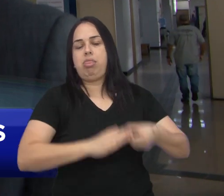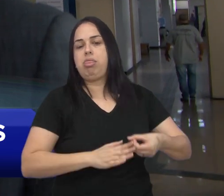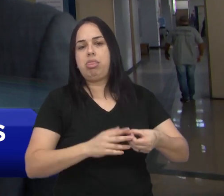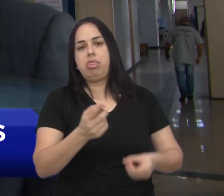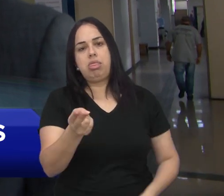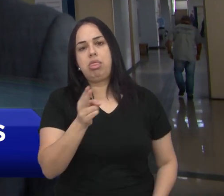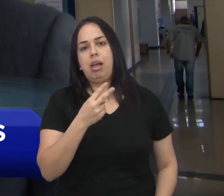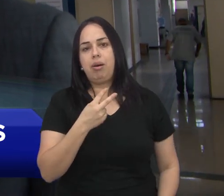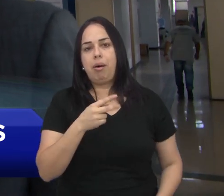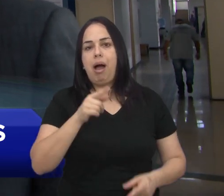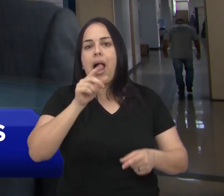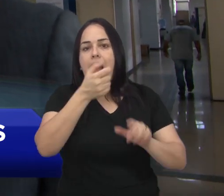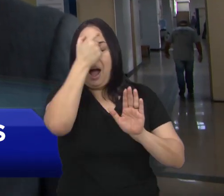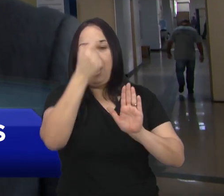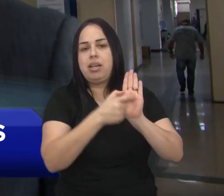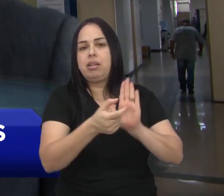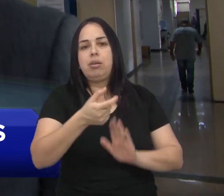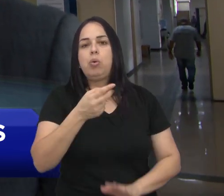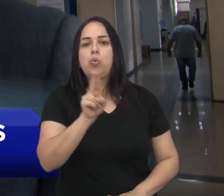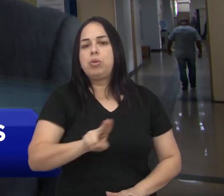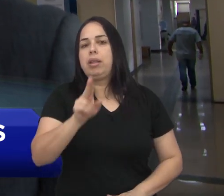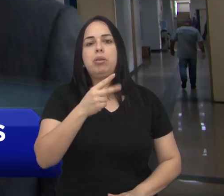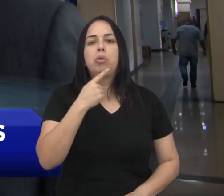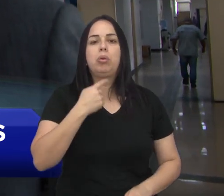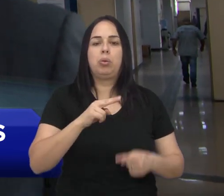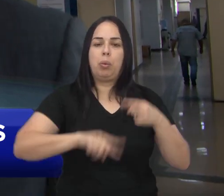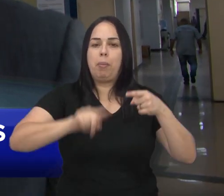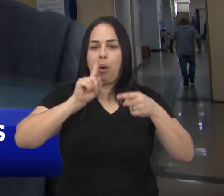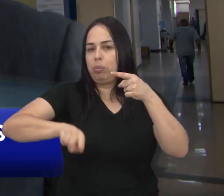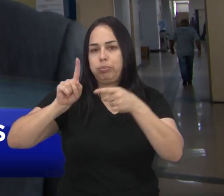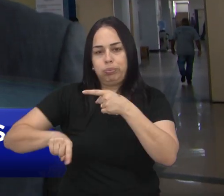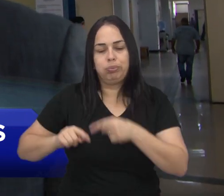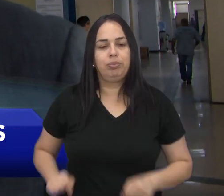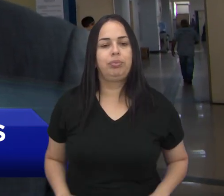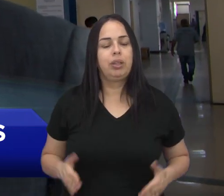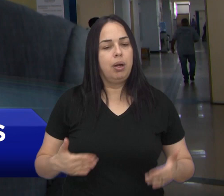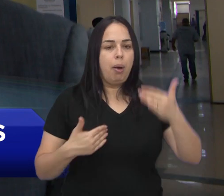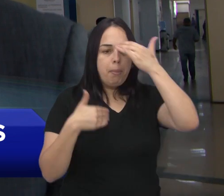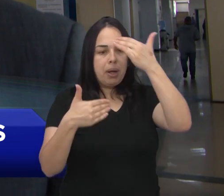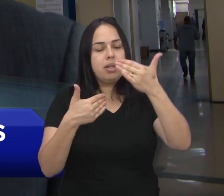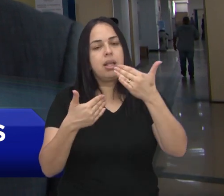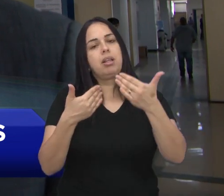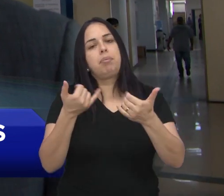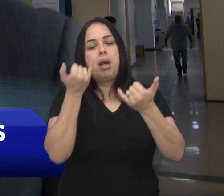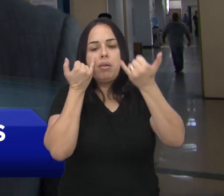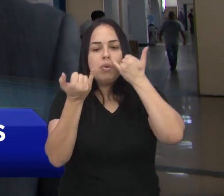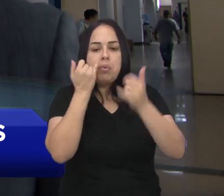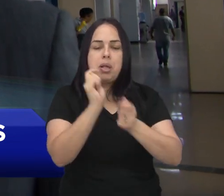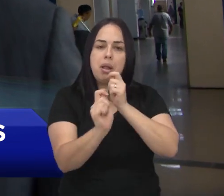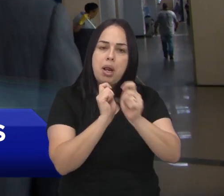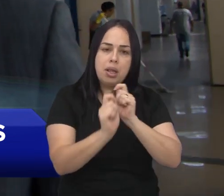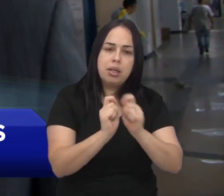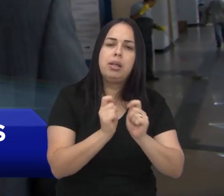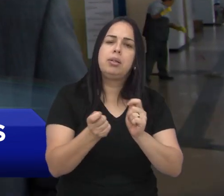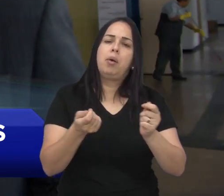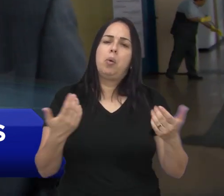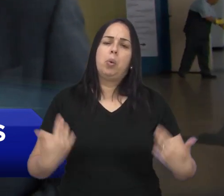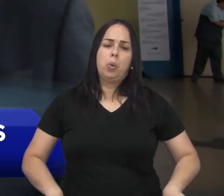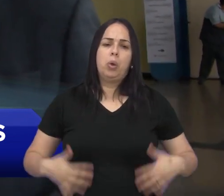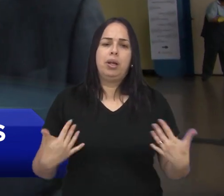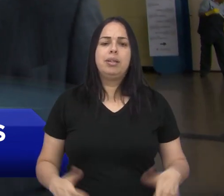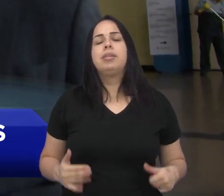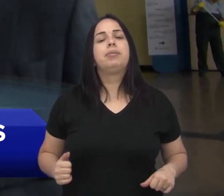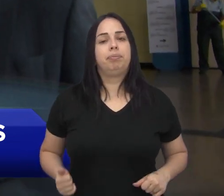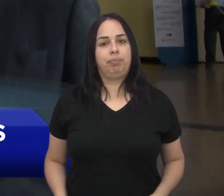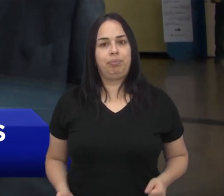denegrir o adversário. Essas basicamente são as regras básicas de uma propaganda eleitoral. Ótimo, Marcos, muito obrigada,